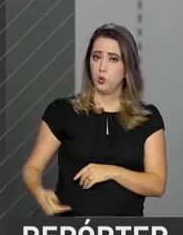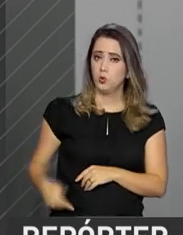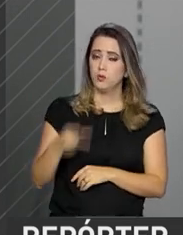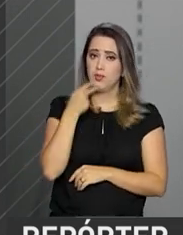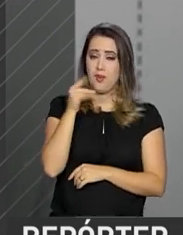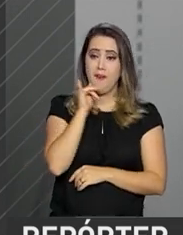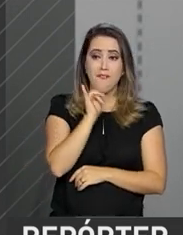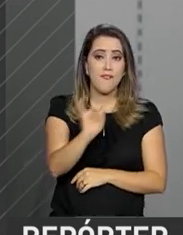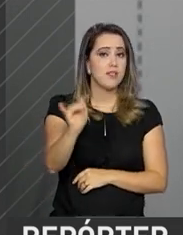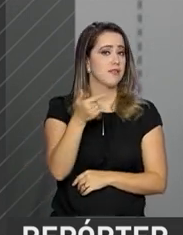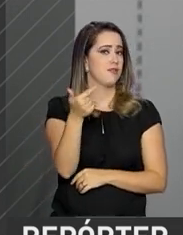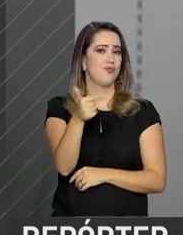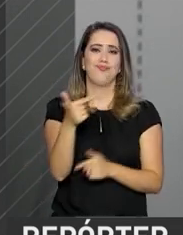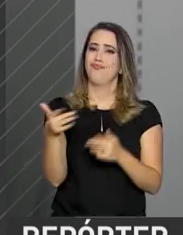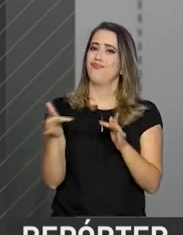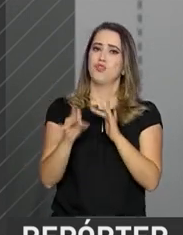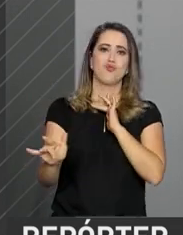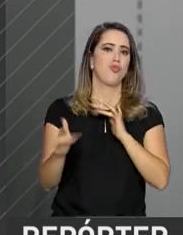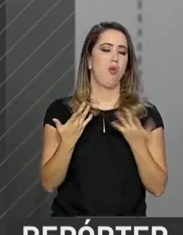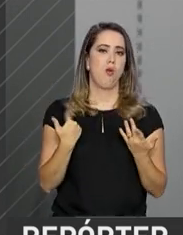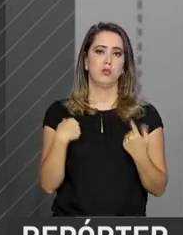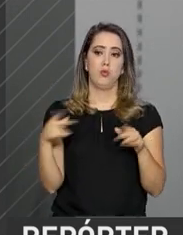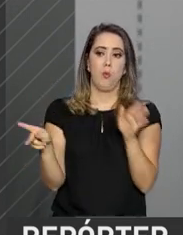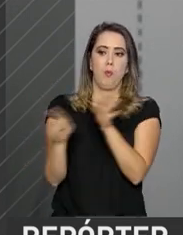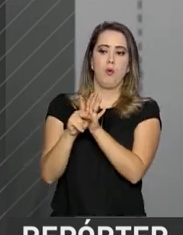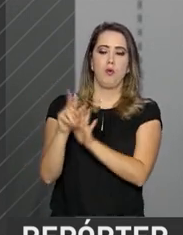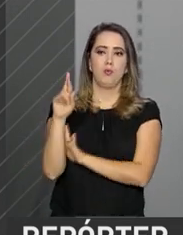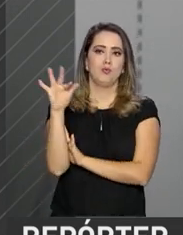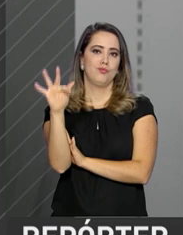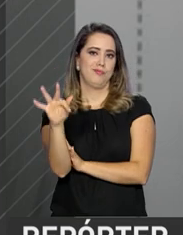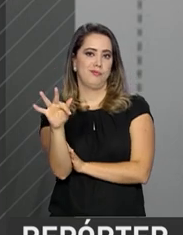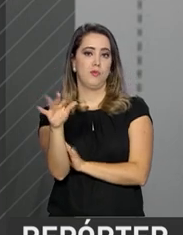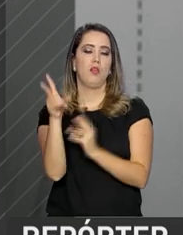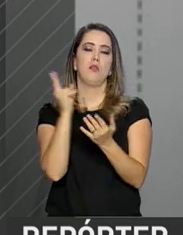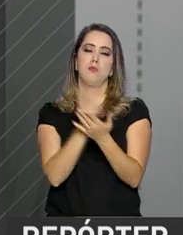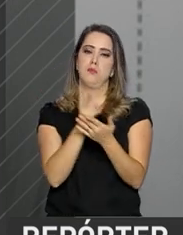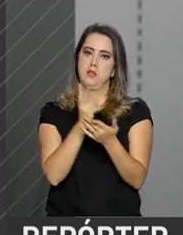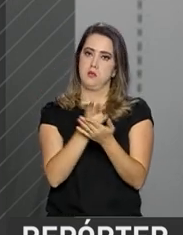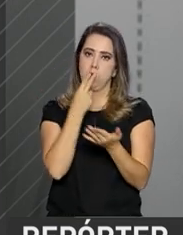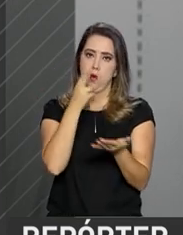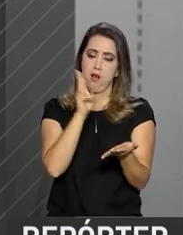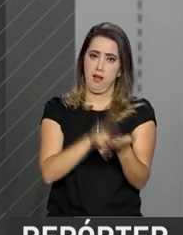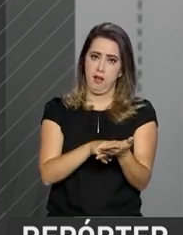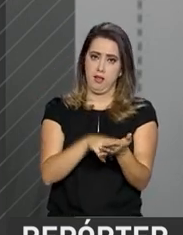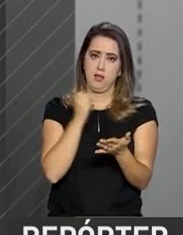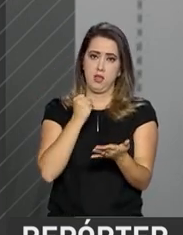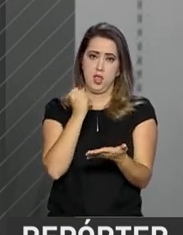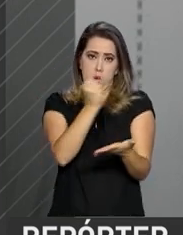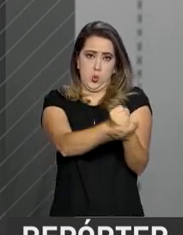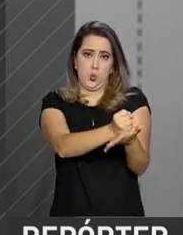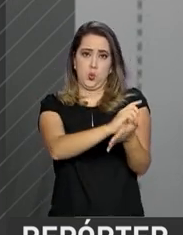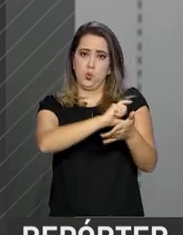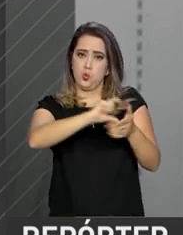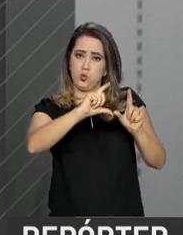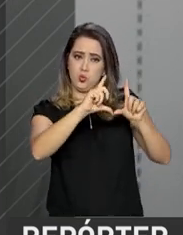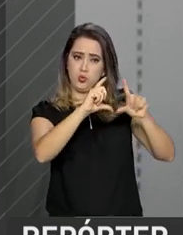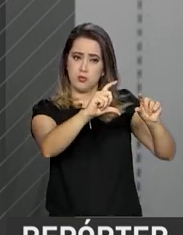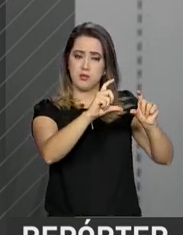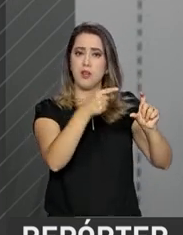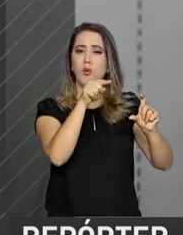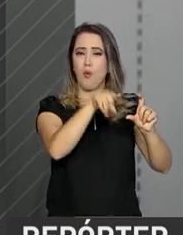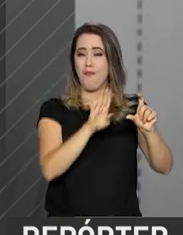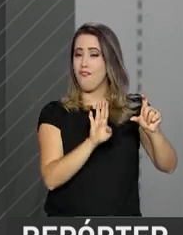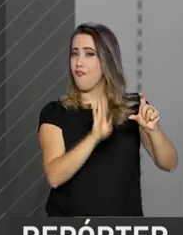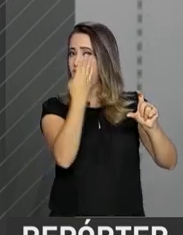não tem nenhuma relação com o site da receita federal apesar da carta apresentar o selo da receita federal o documento é falso